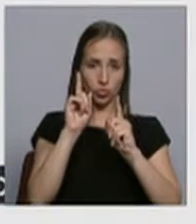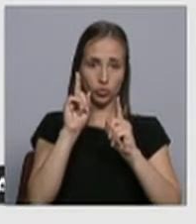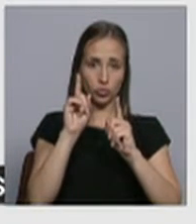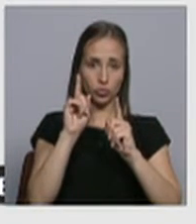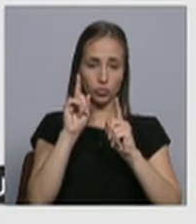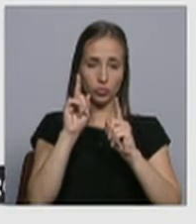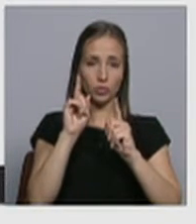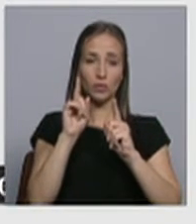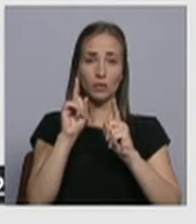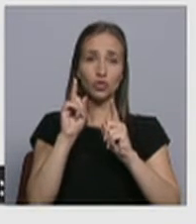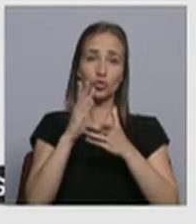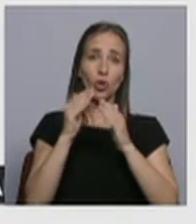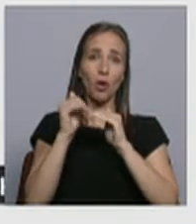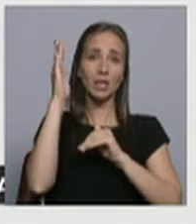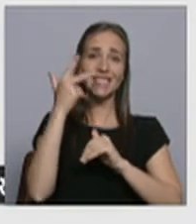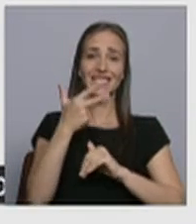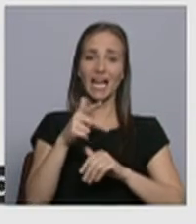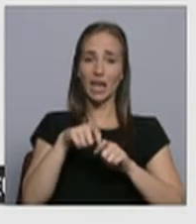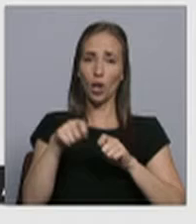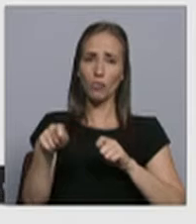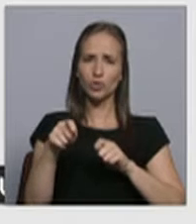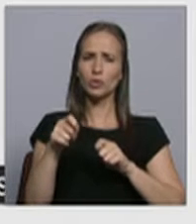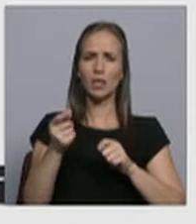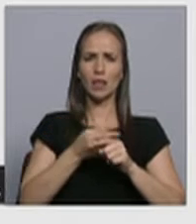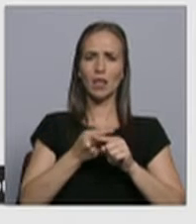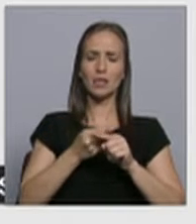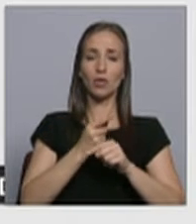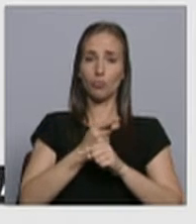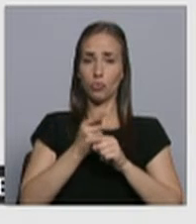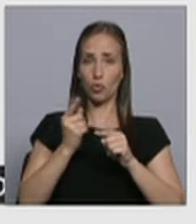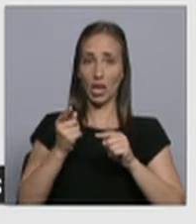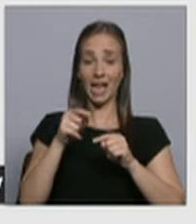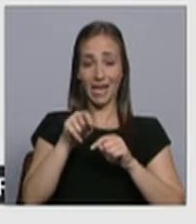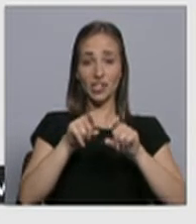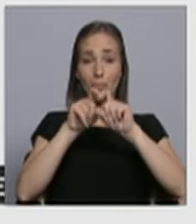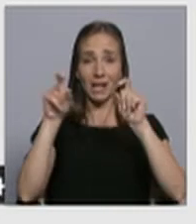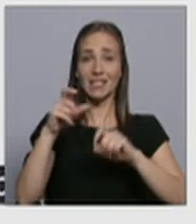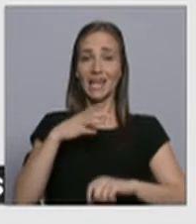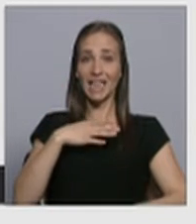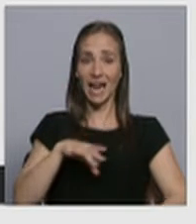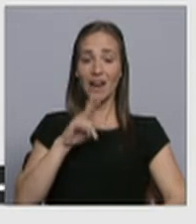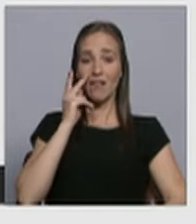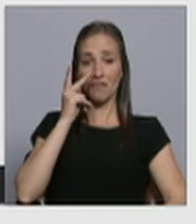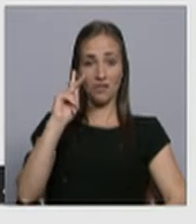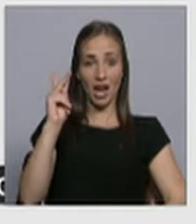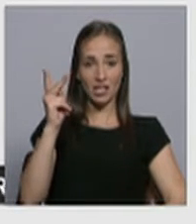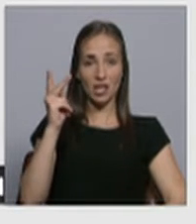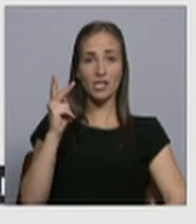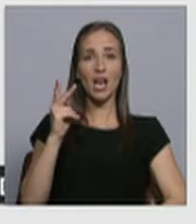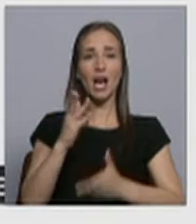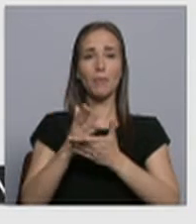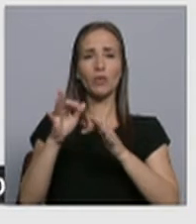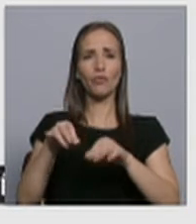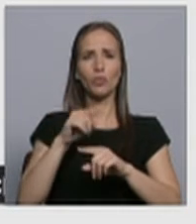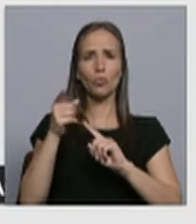dos 100 km, um bocadinho abaixo. Mas é muito interessante porque esta companhia quer ter viagens destas já a partir do final de 2024, a